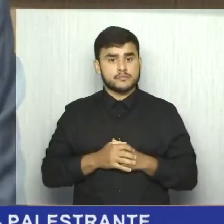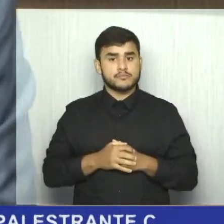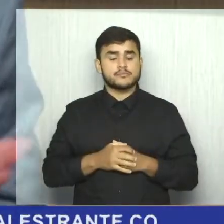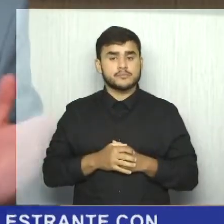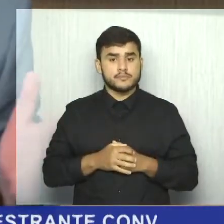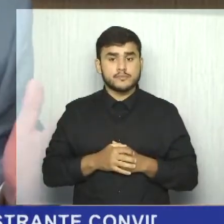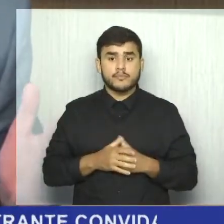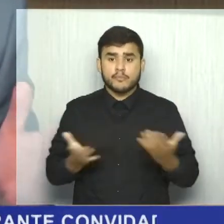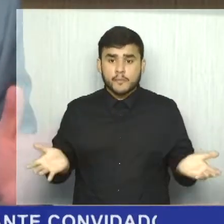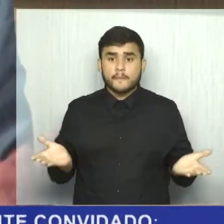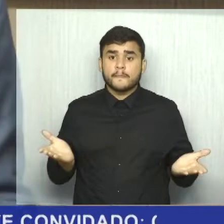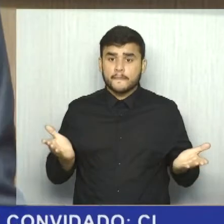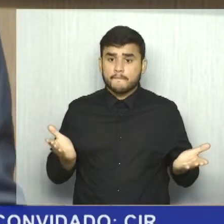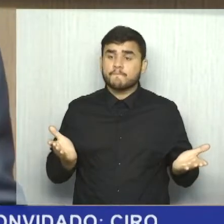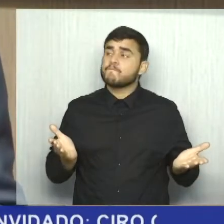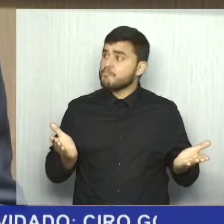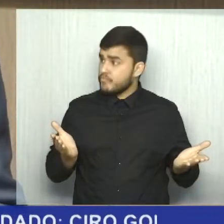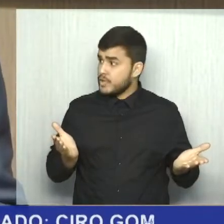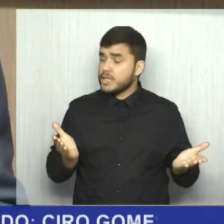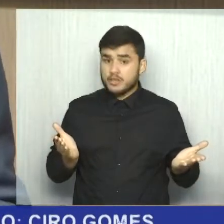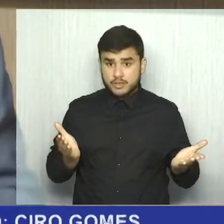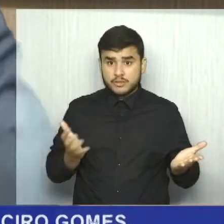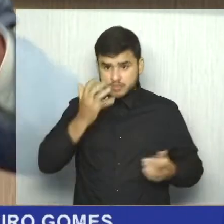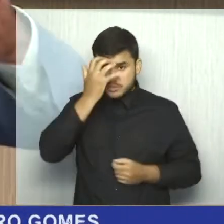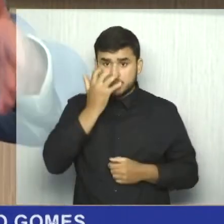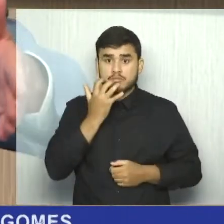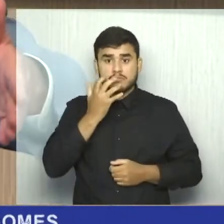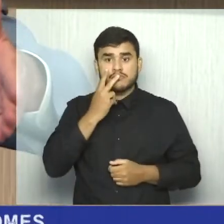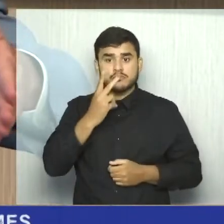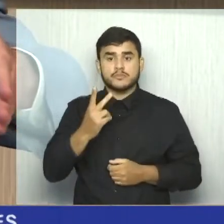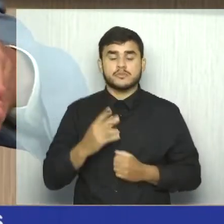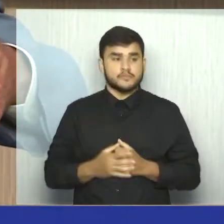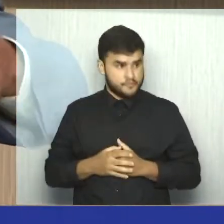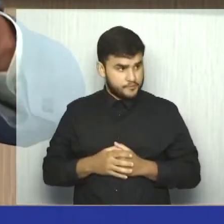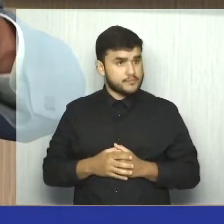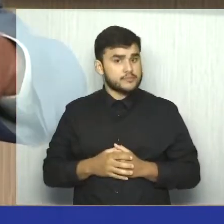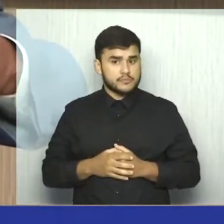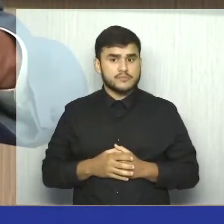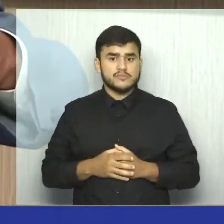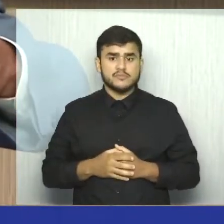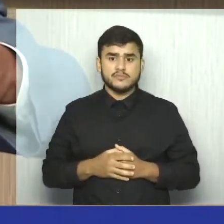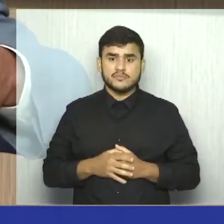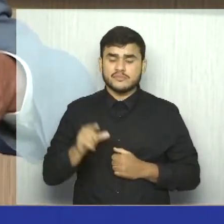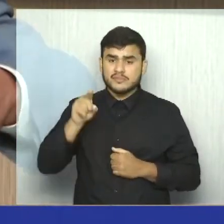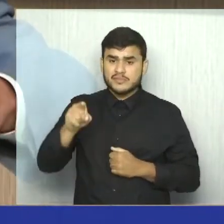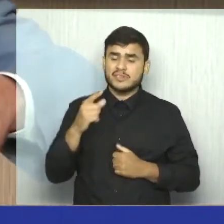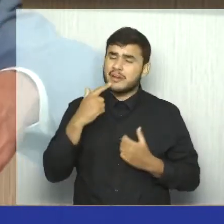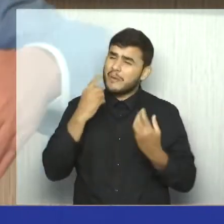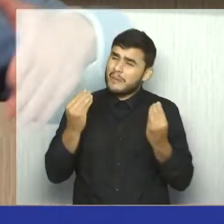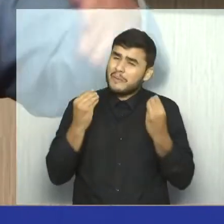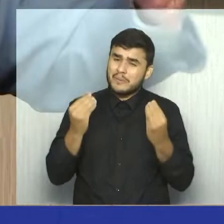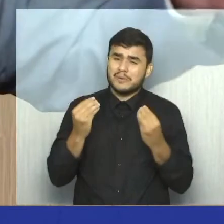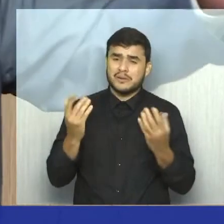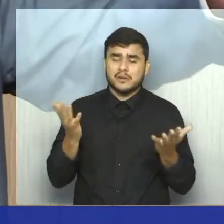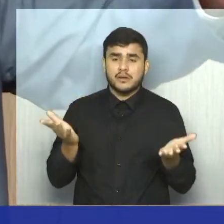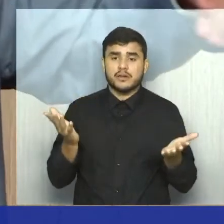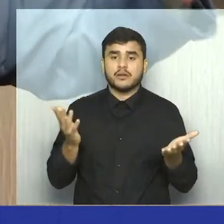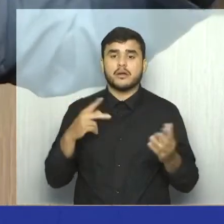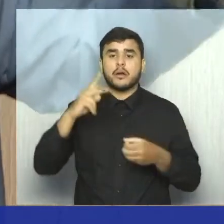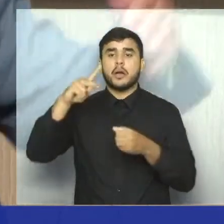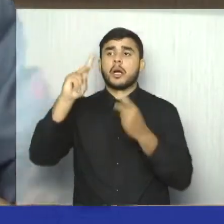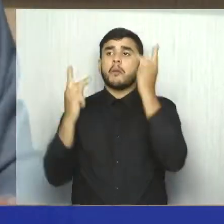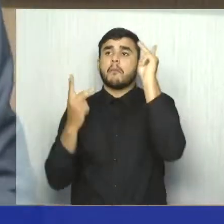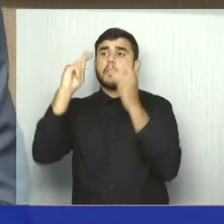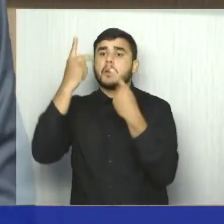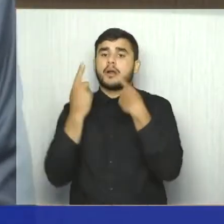E isso é o que está acontecendo com o nosso país. Então, interromper esse assalto aos cofres públicos, assim, mas por que a Petrobras cobra